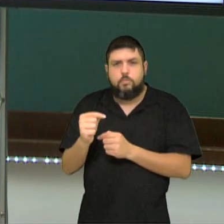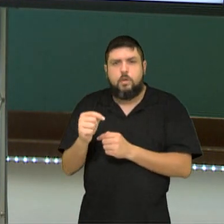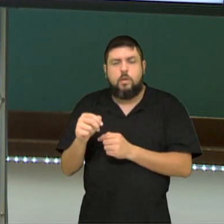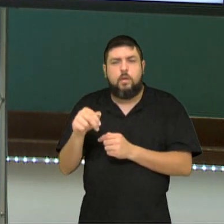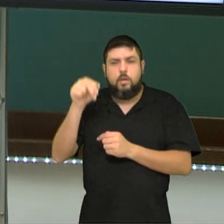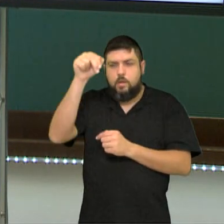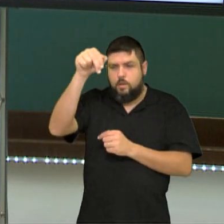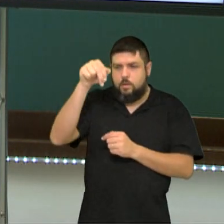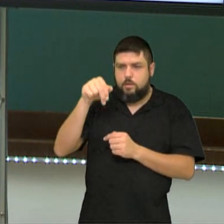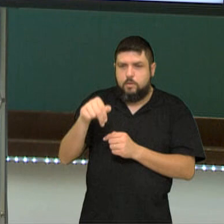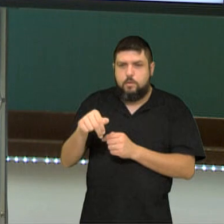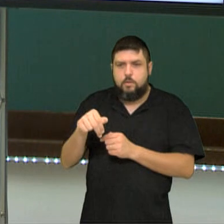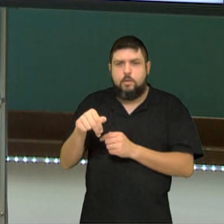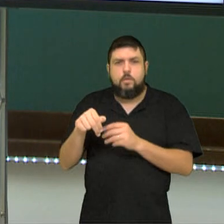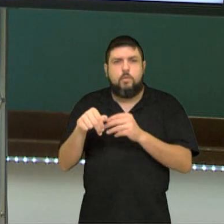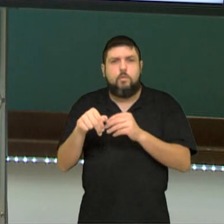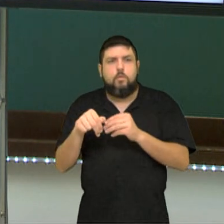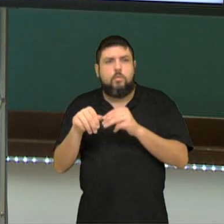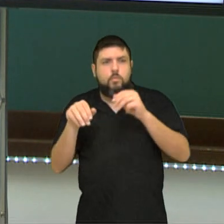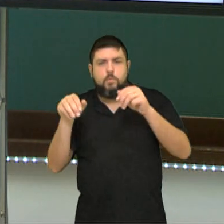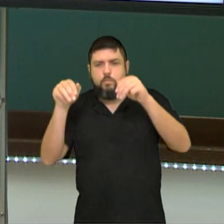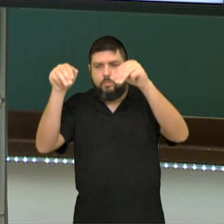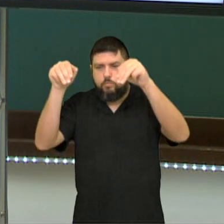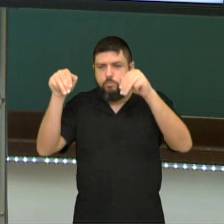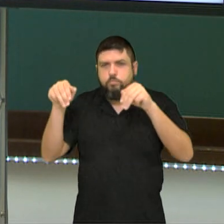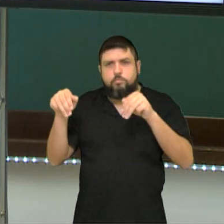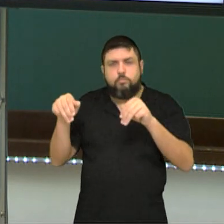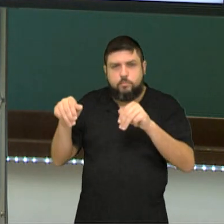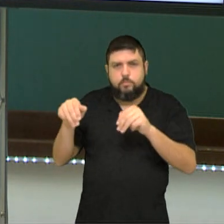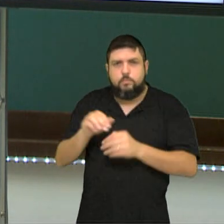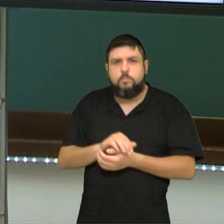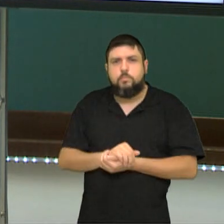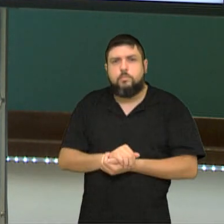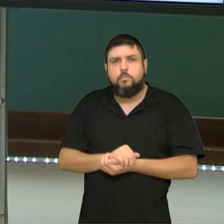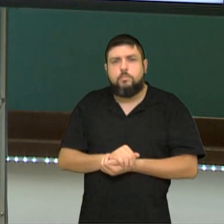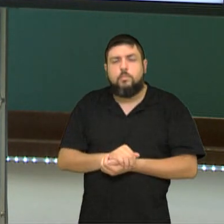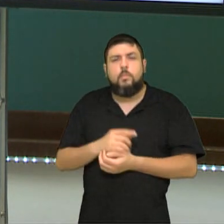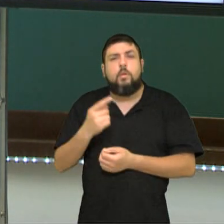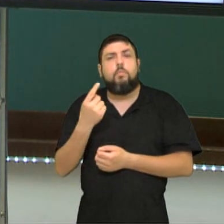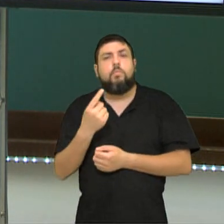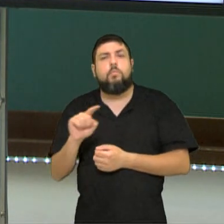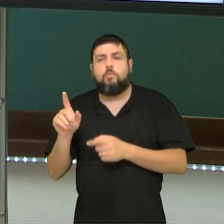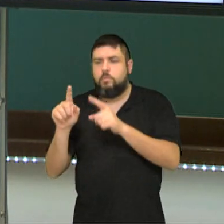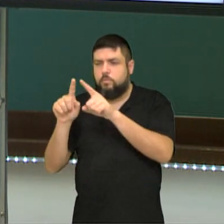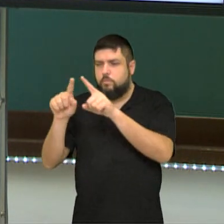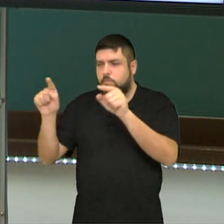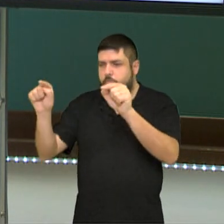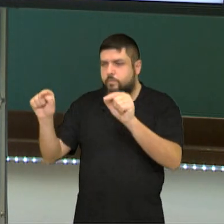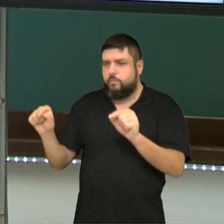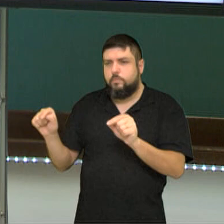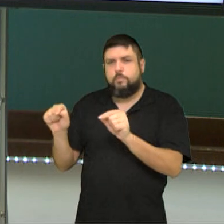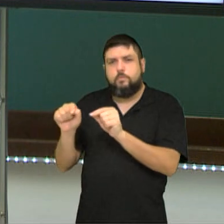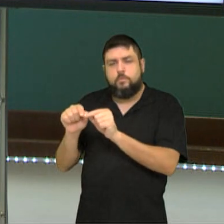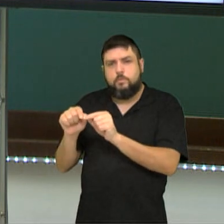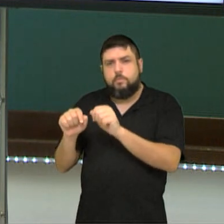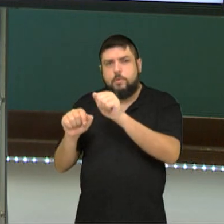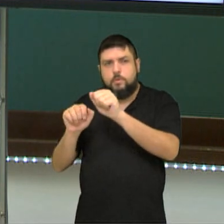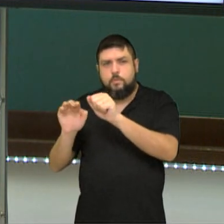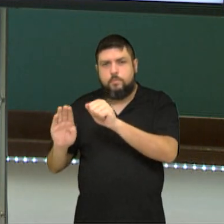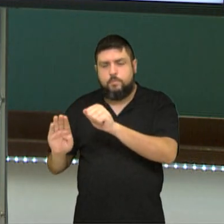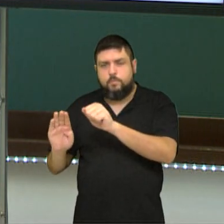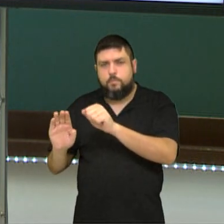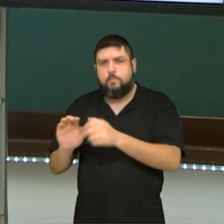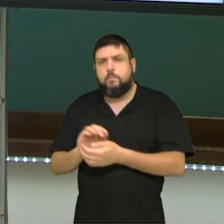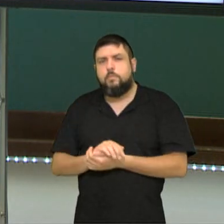as laterais M. E por último eu tenho um retângulo de A por B,